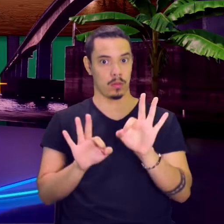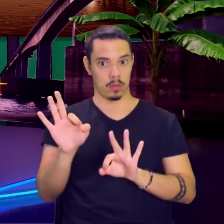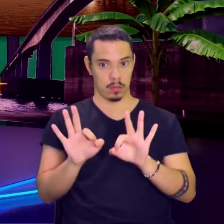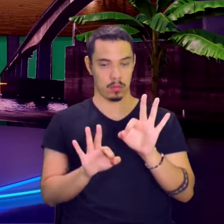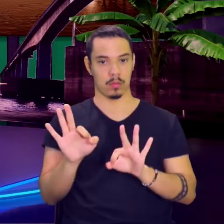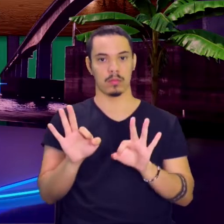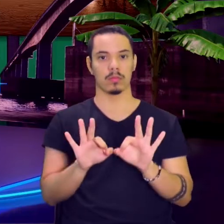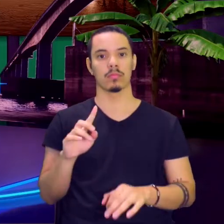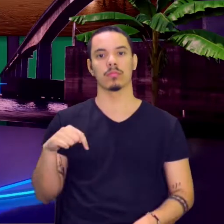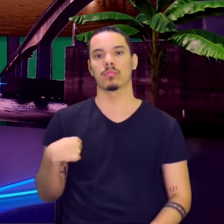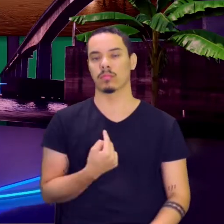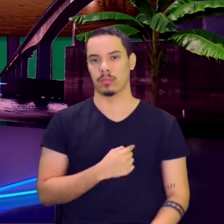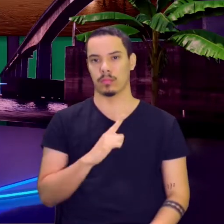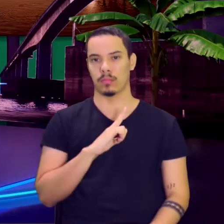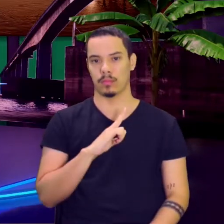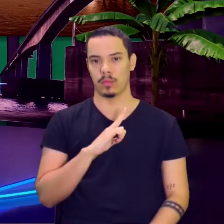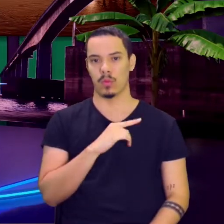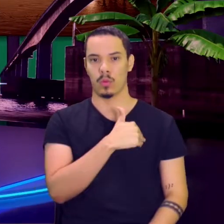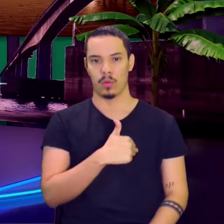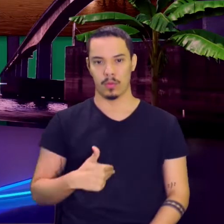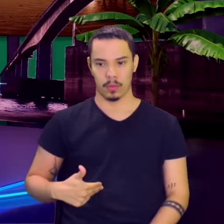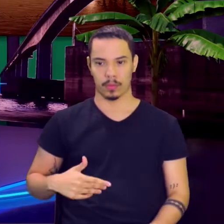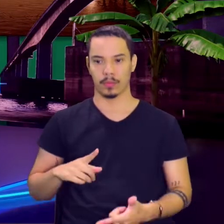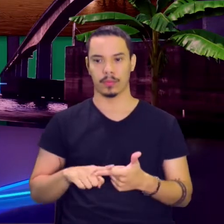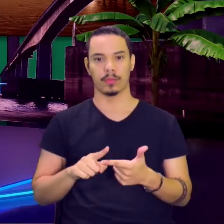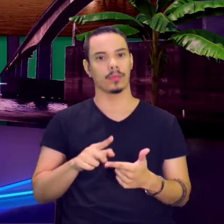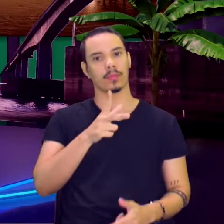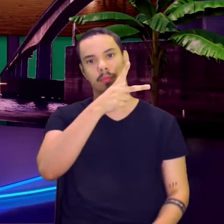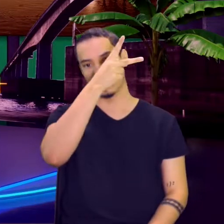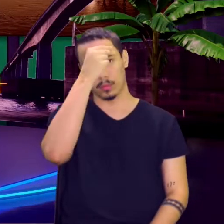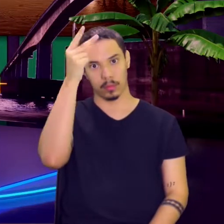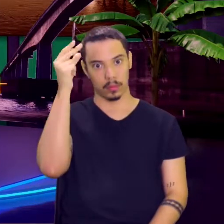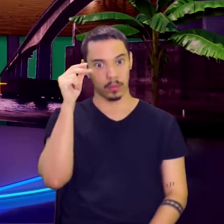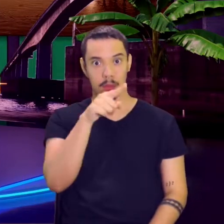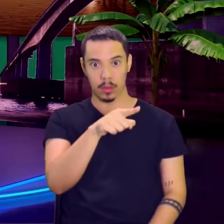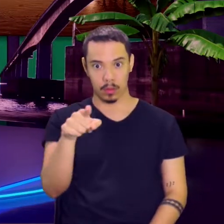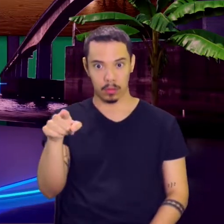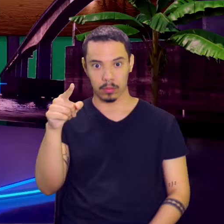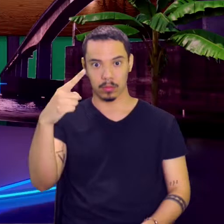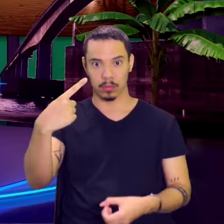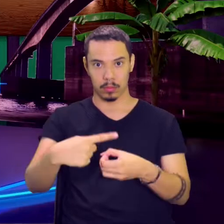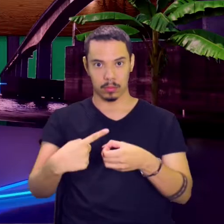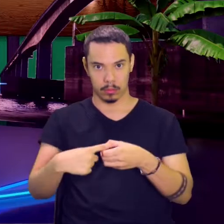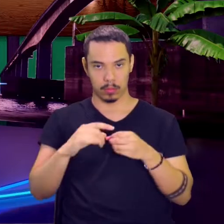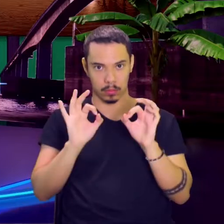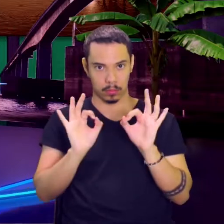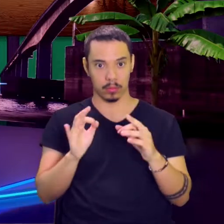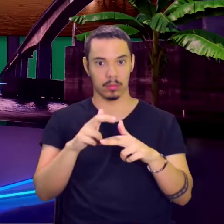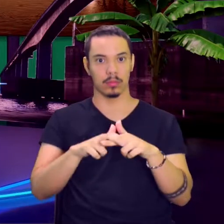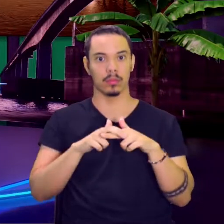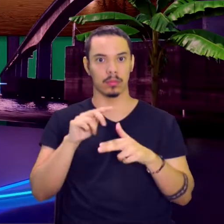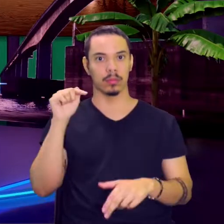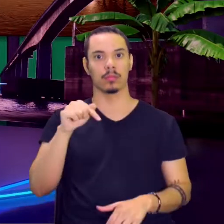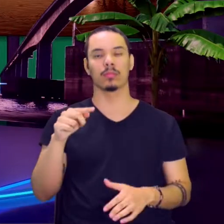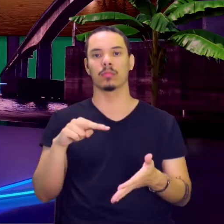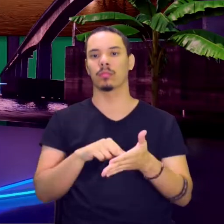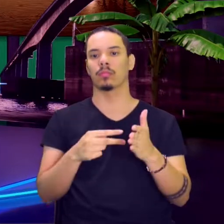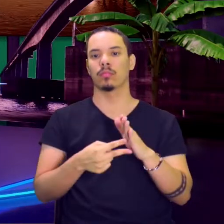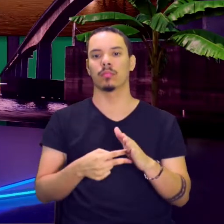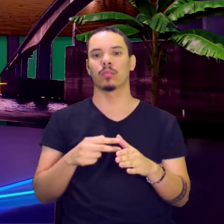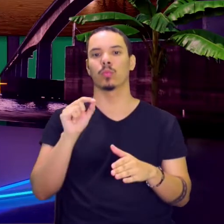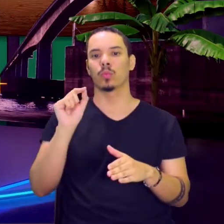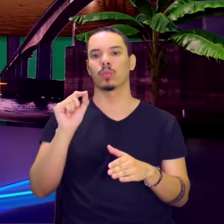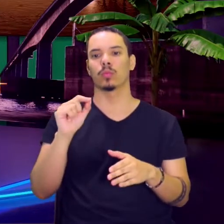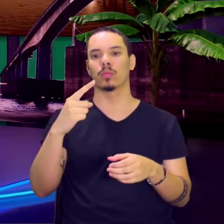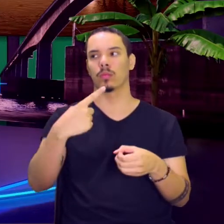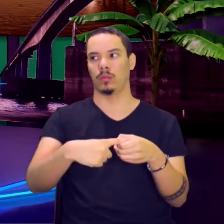temos um governo, né, uma prefeitura, nosso querido aluno está no município. Então essa é a esfera municipal. Aí